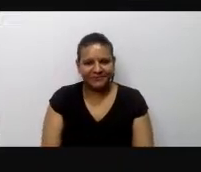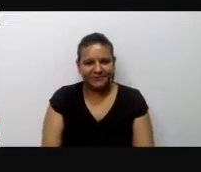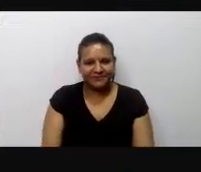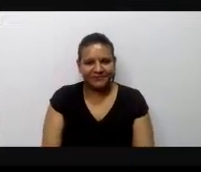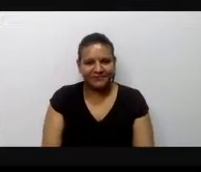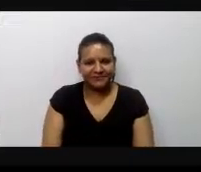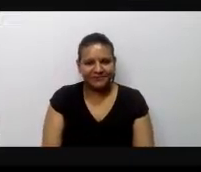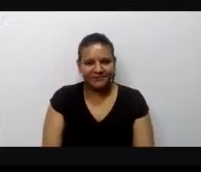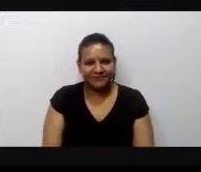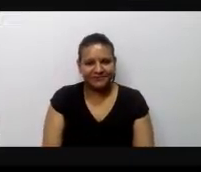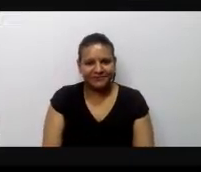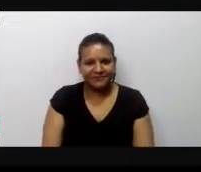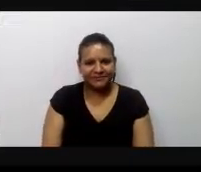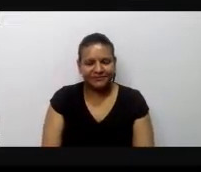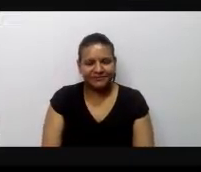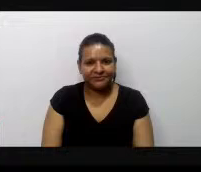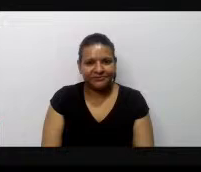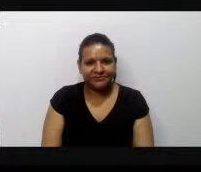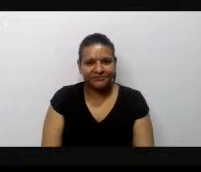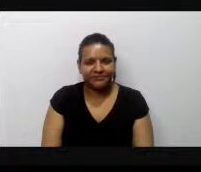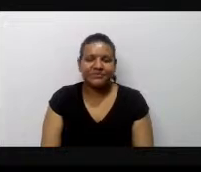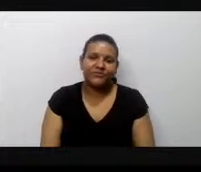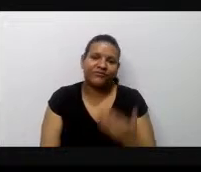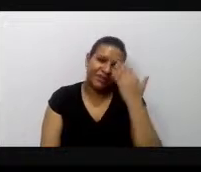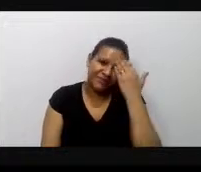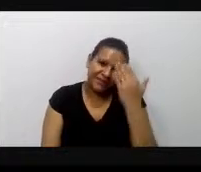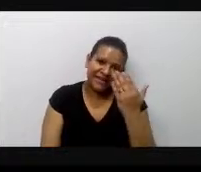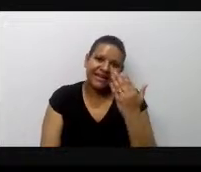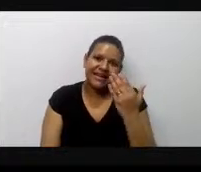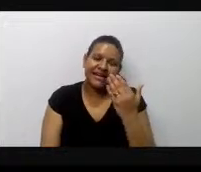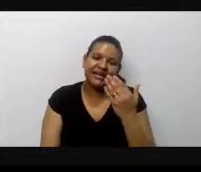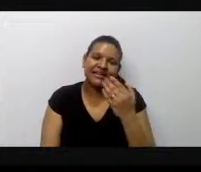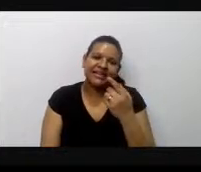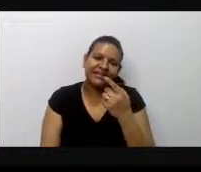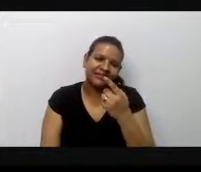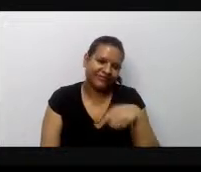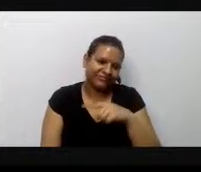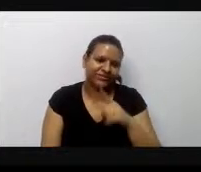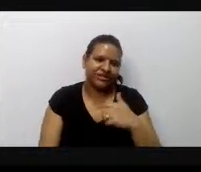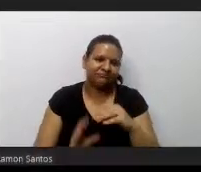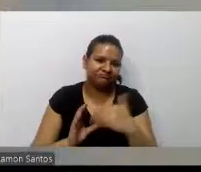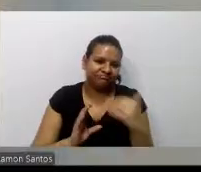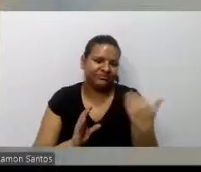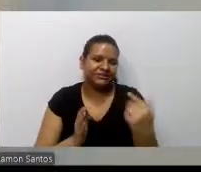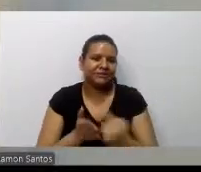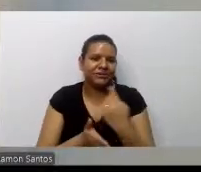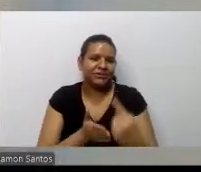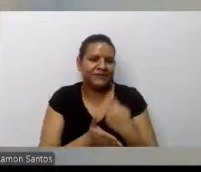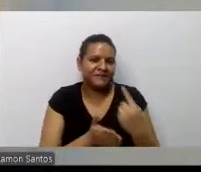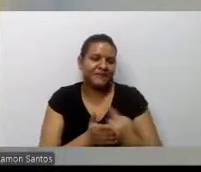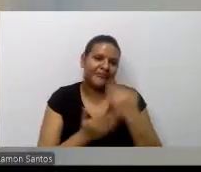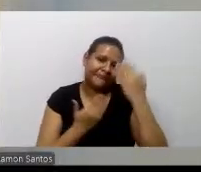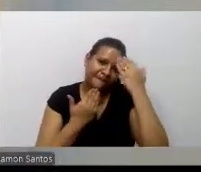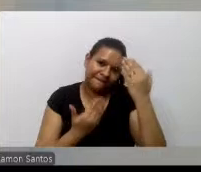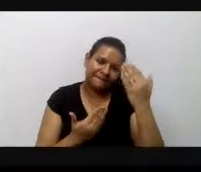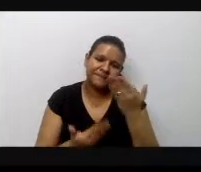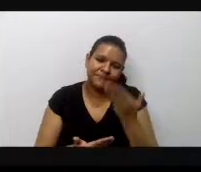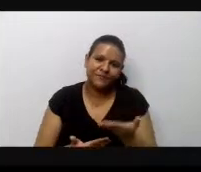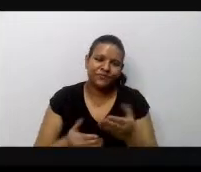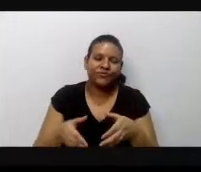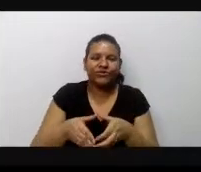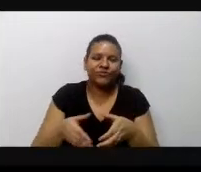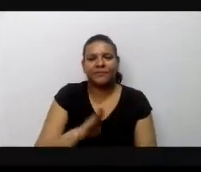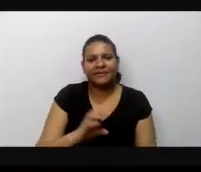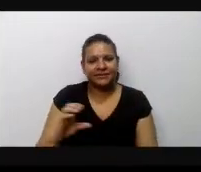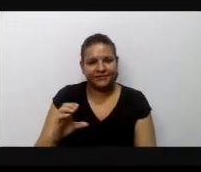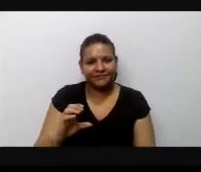Obrigado, Ramon. Antes de mais nada, enquanto as perguntas vão chegando, né? Muito obrigado ao British Council pelo convite,